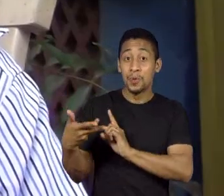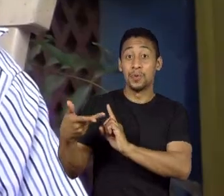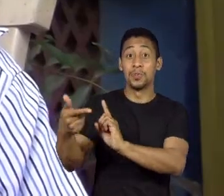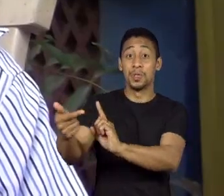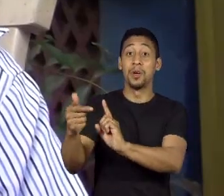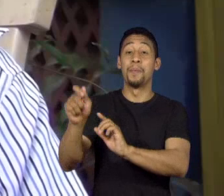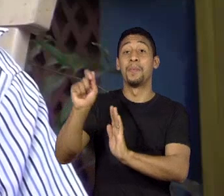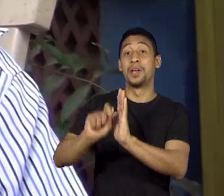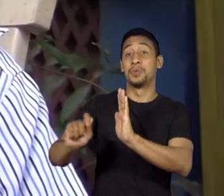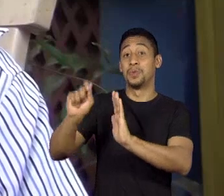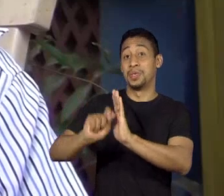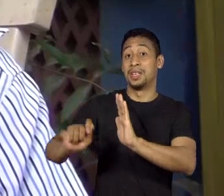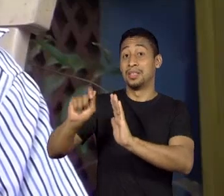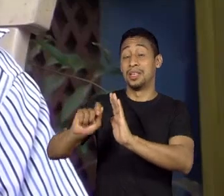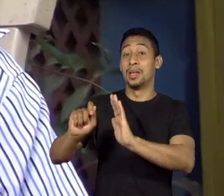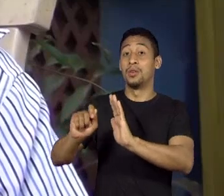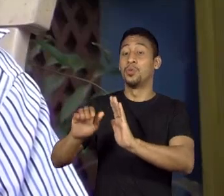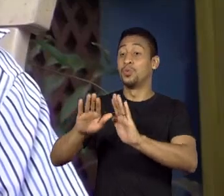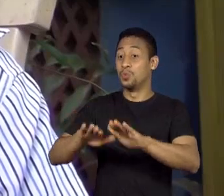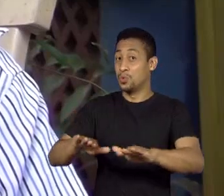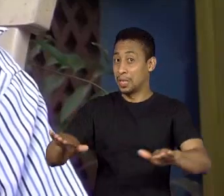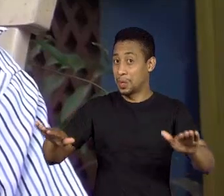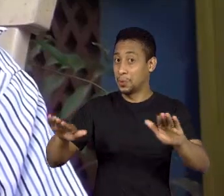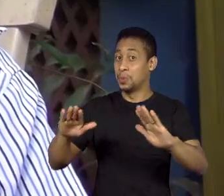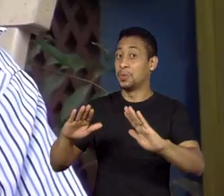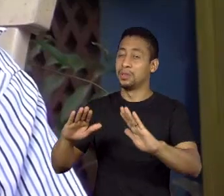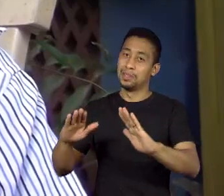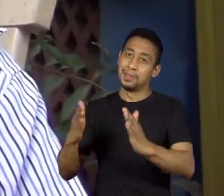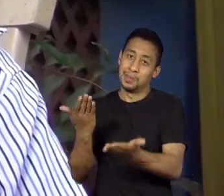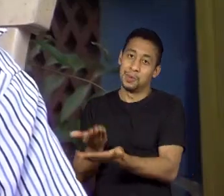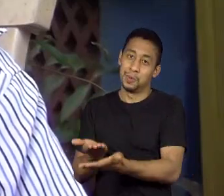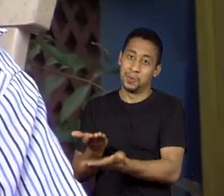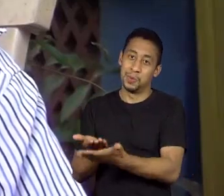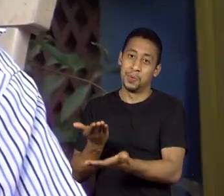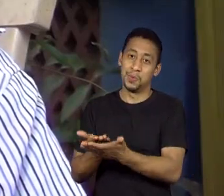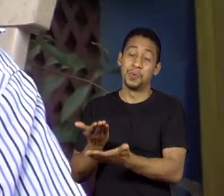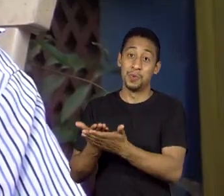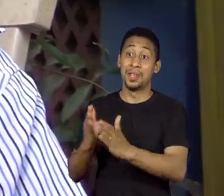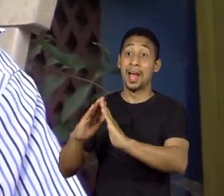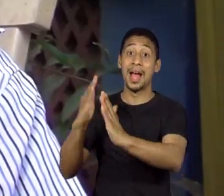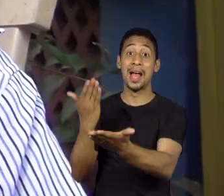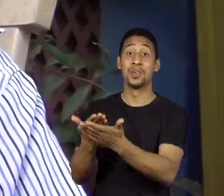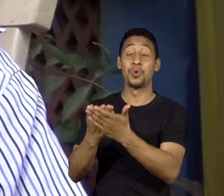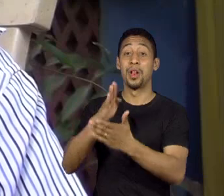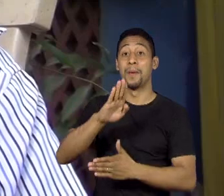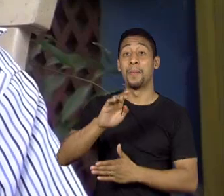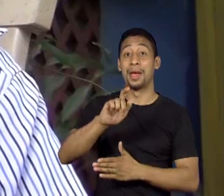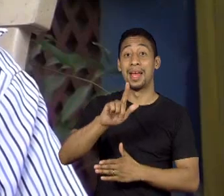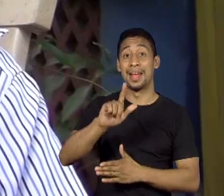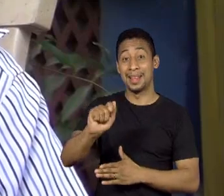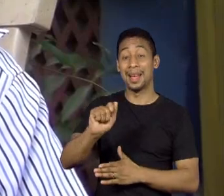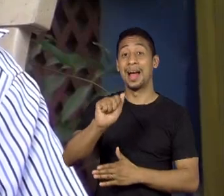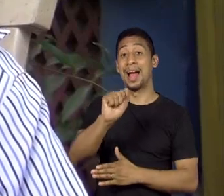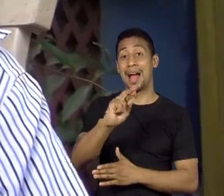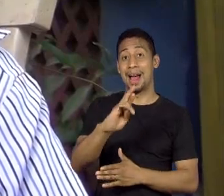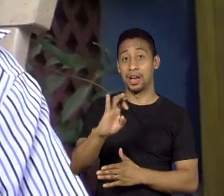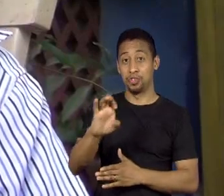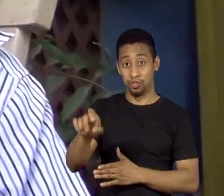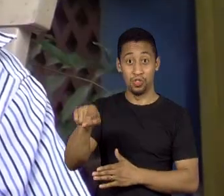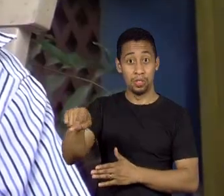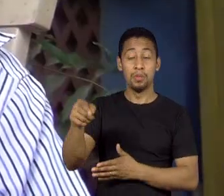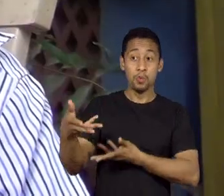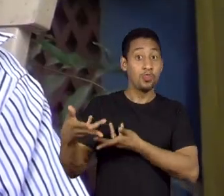a Associação de Estudantes de Belas Artes. Então me levou para